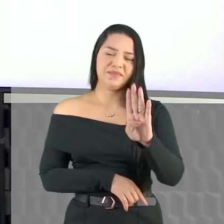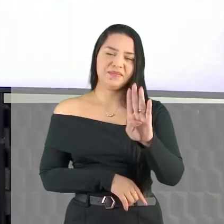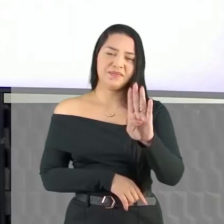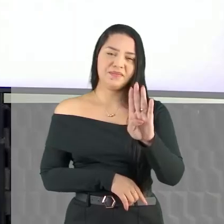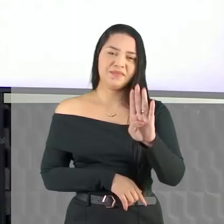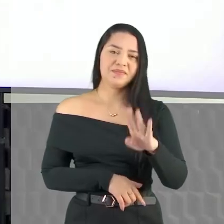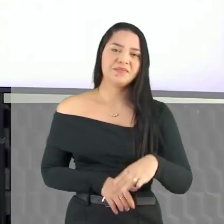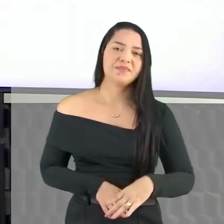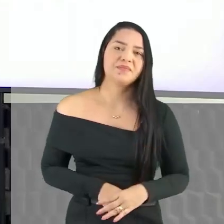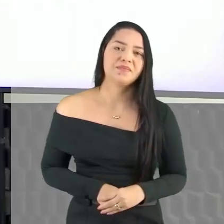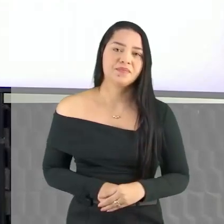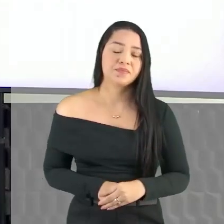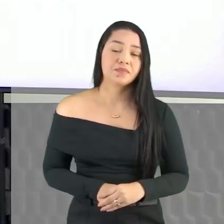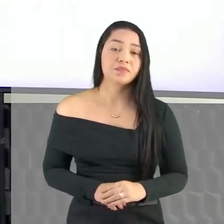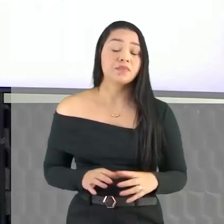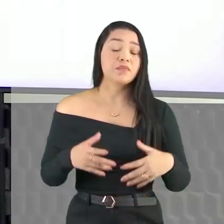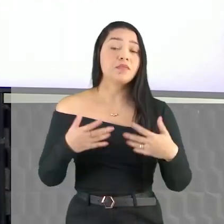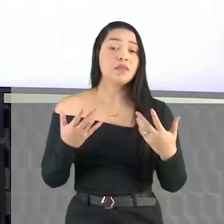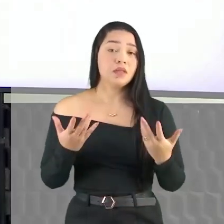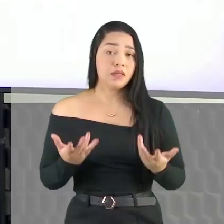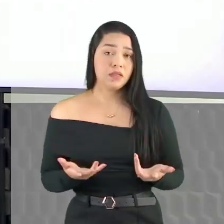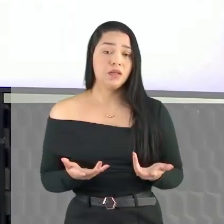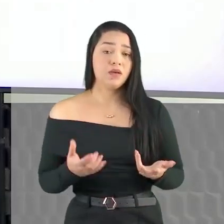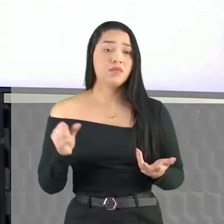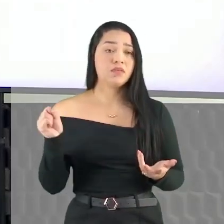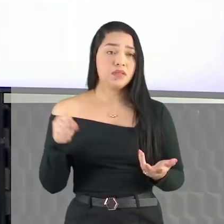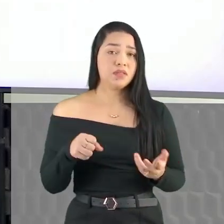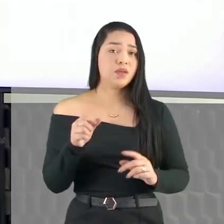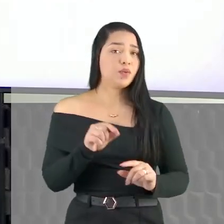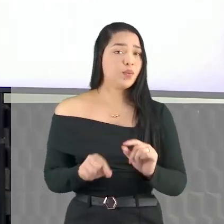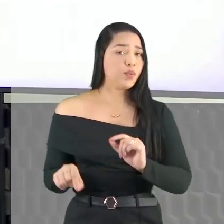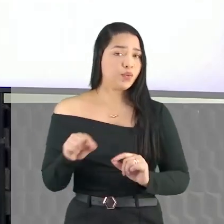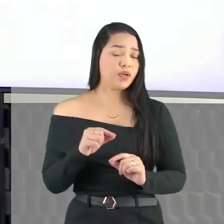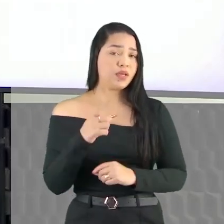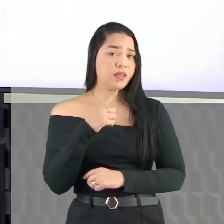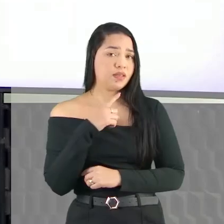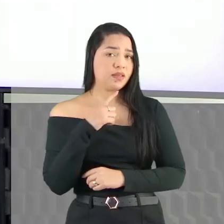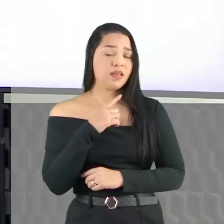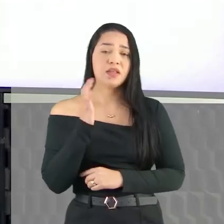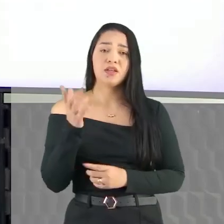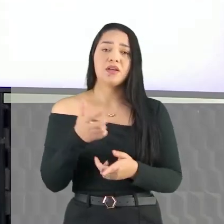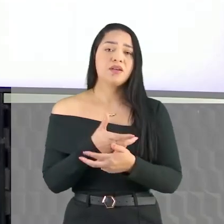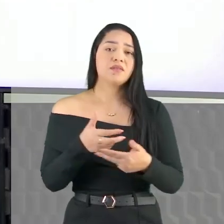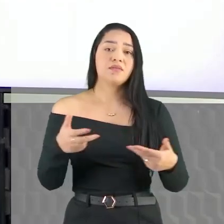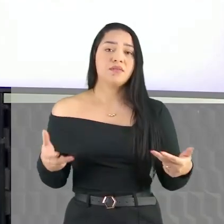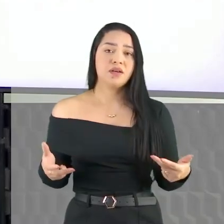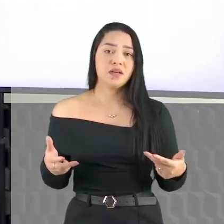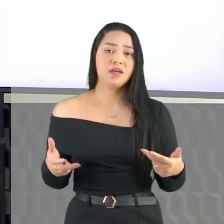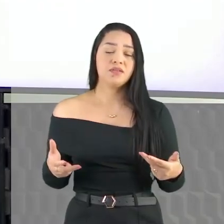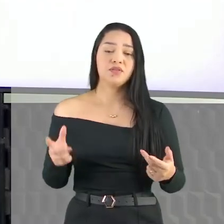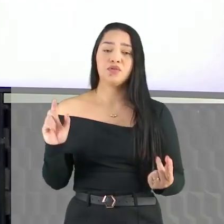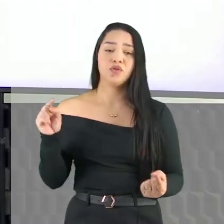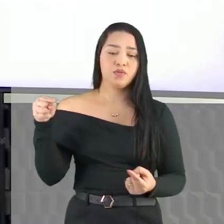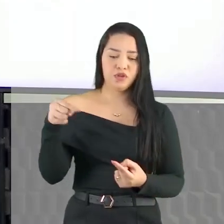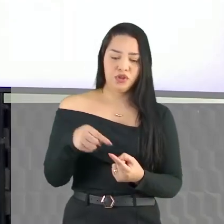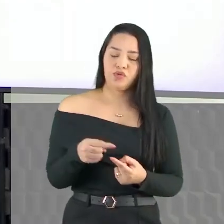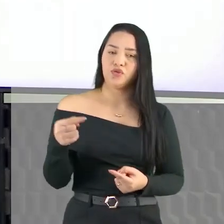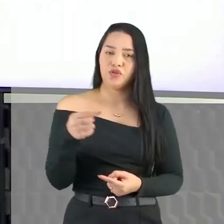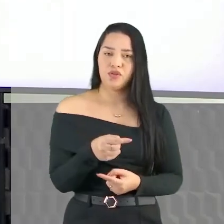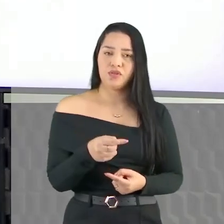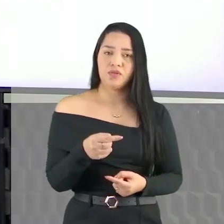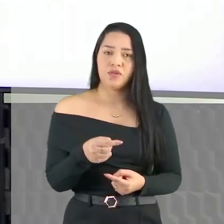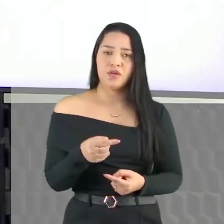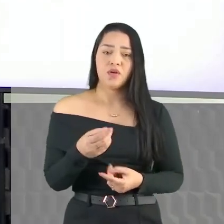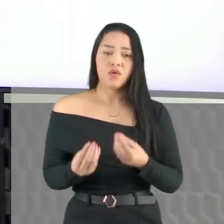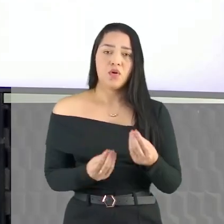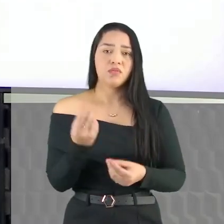ao fascismo. Então, esse seria, claro, dos vários que existiam, dos objetivos dessa brigada